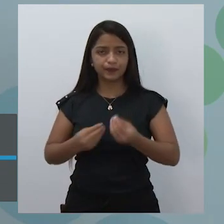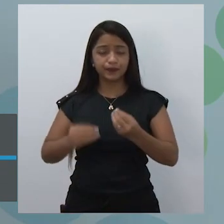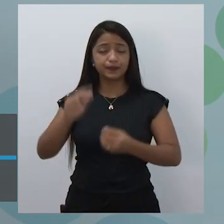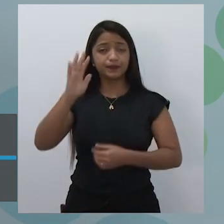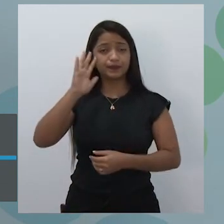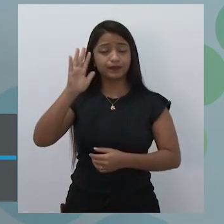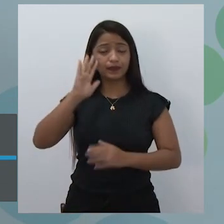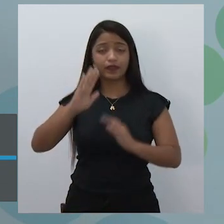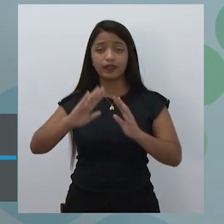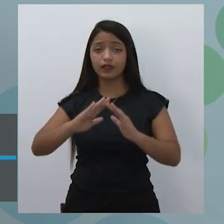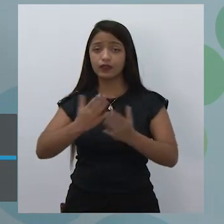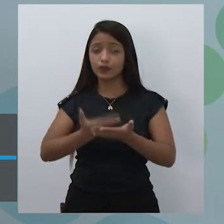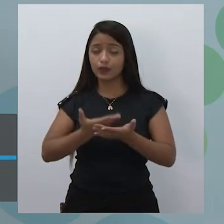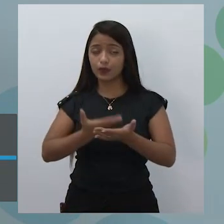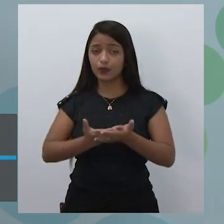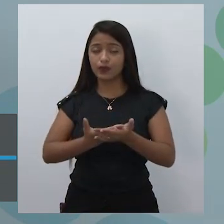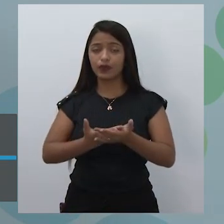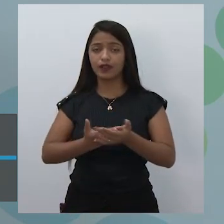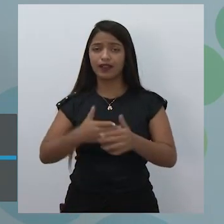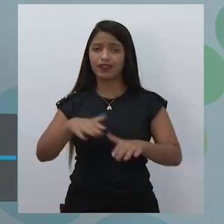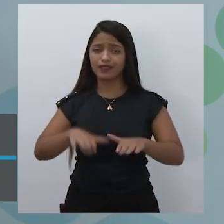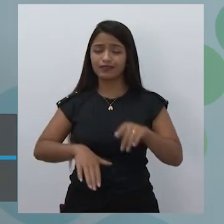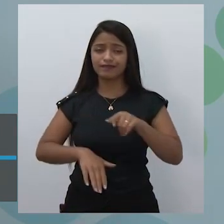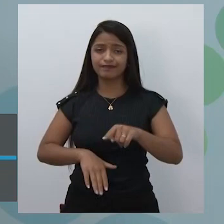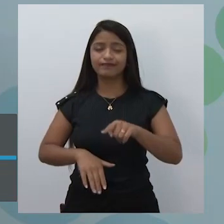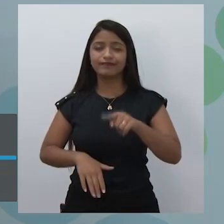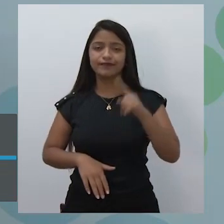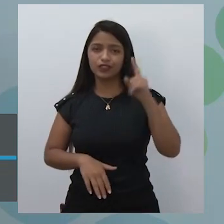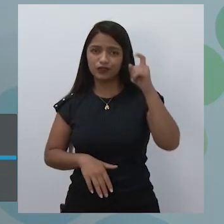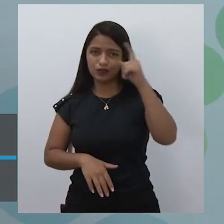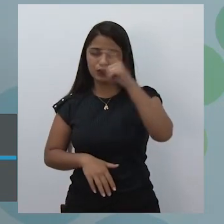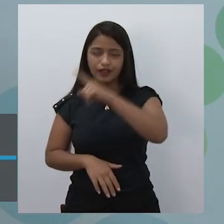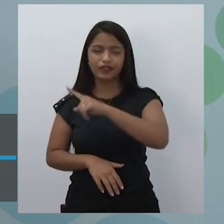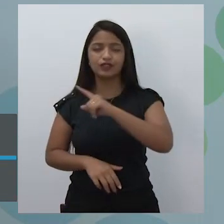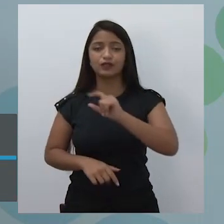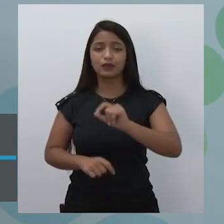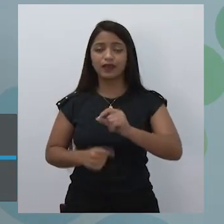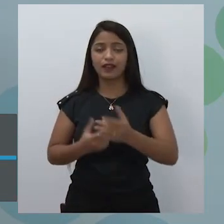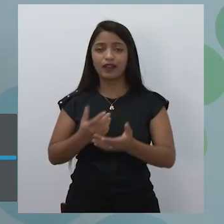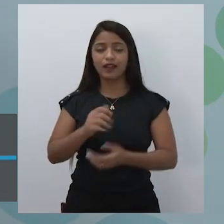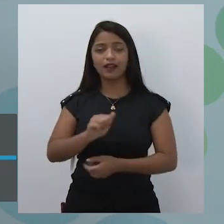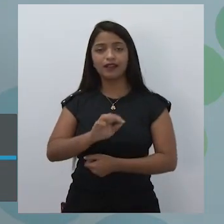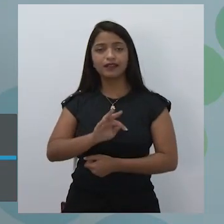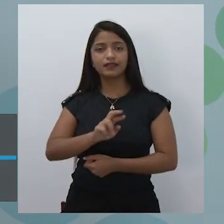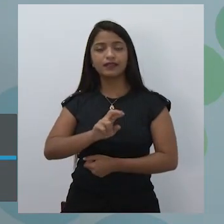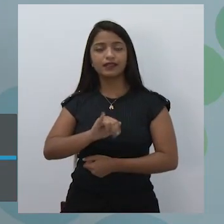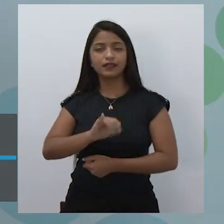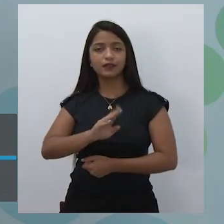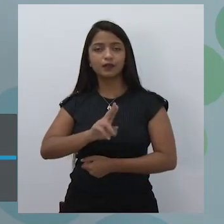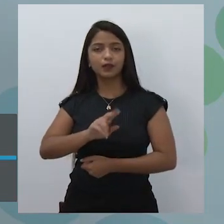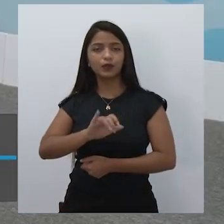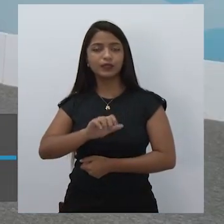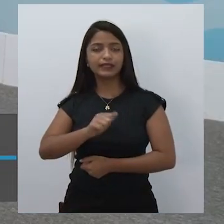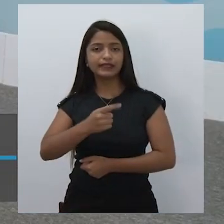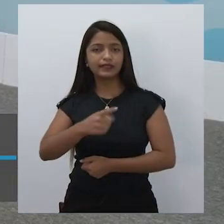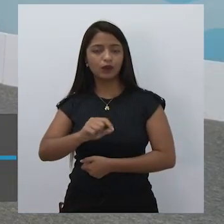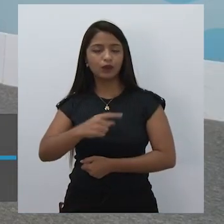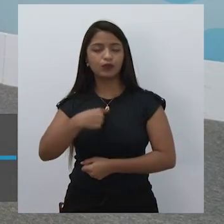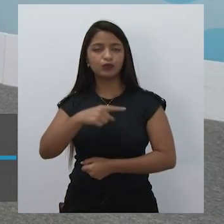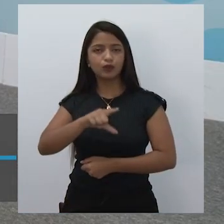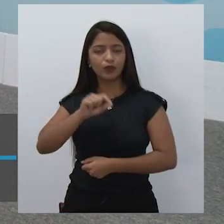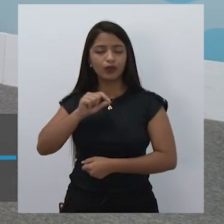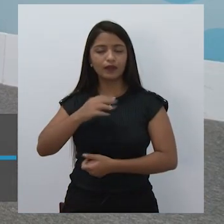vezes, tem dificuldades com atribuição, trabalhar por área é correto, mas como